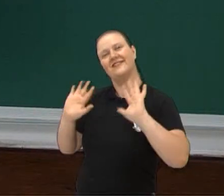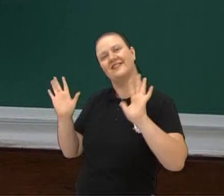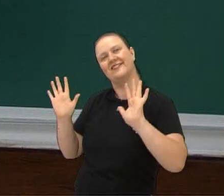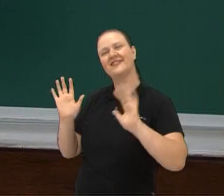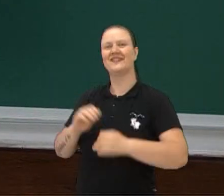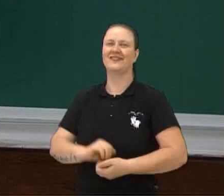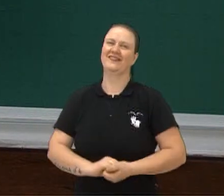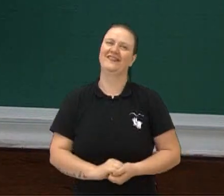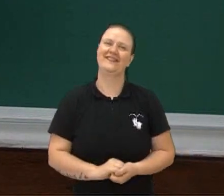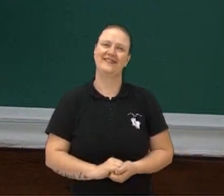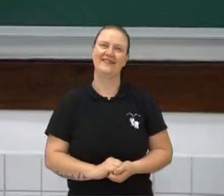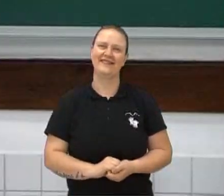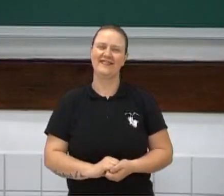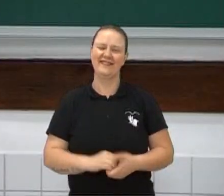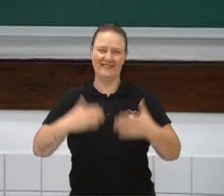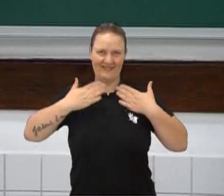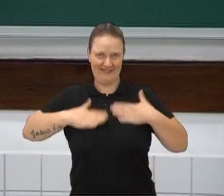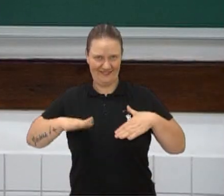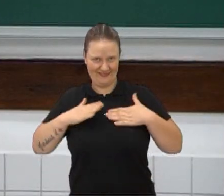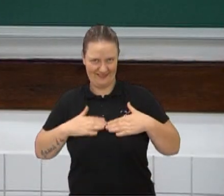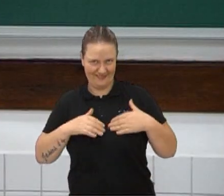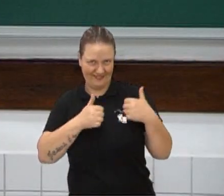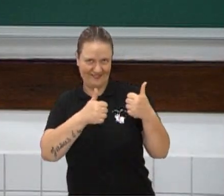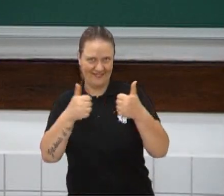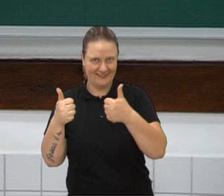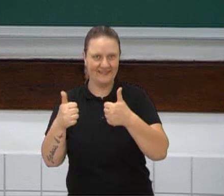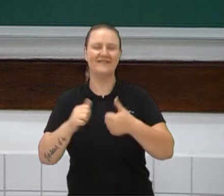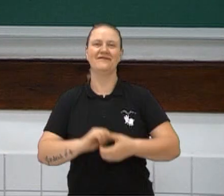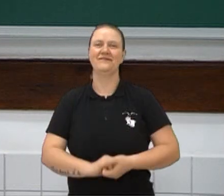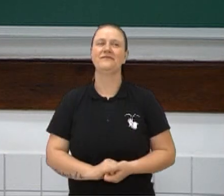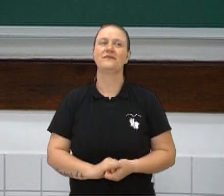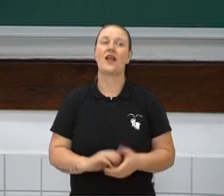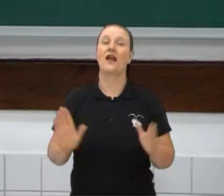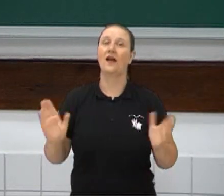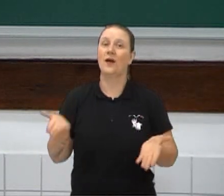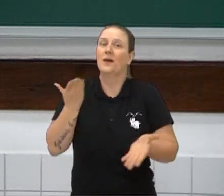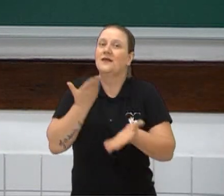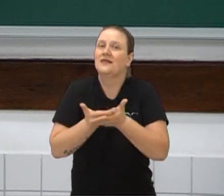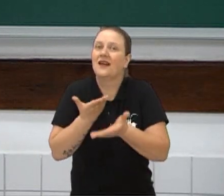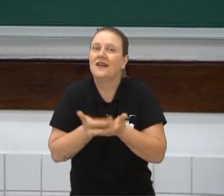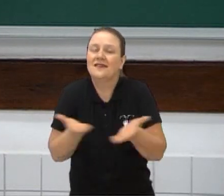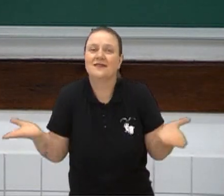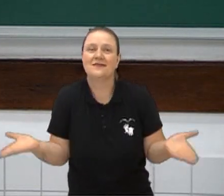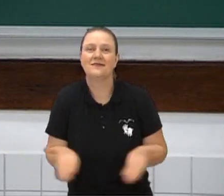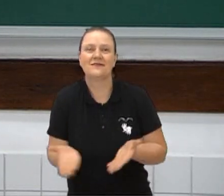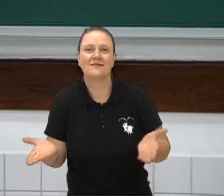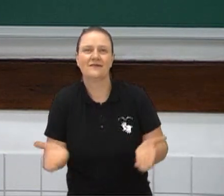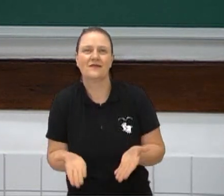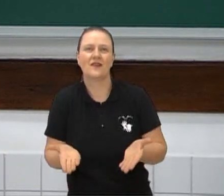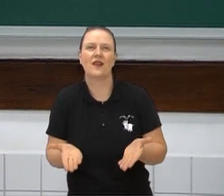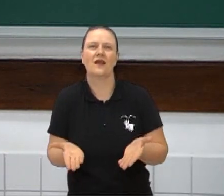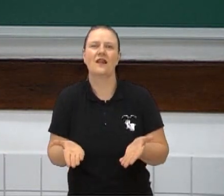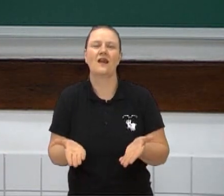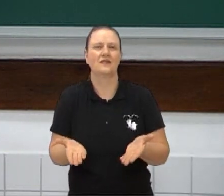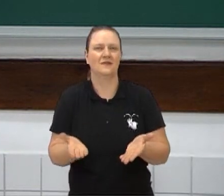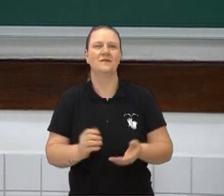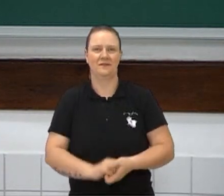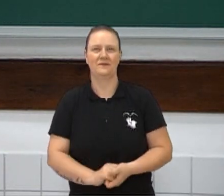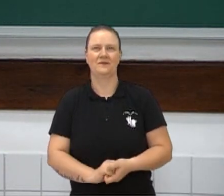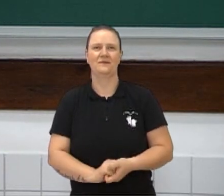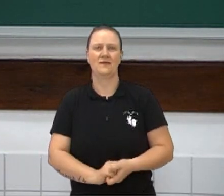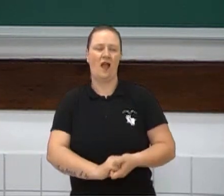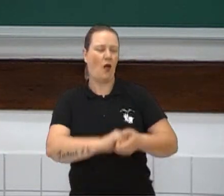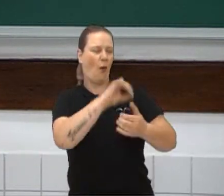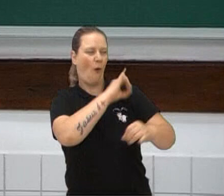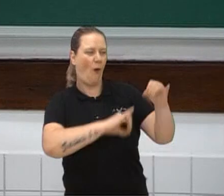o tchau. Tranquilo, gente? Muito bem, então essa foi a nossa aula de hoje, né? Nossa classe Saludos e Despedidas,